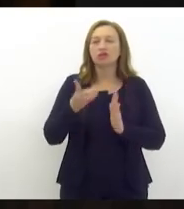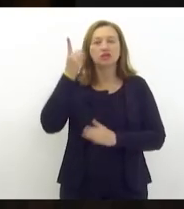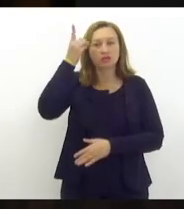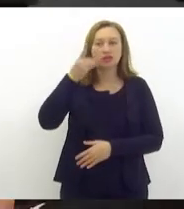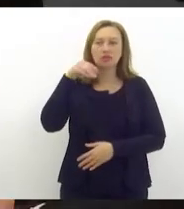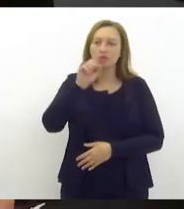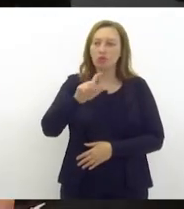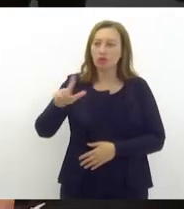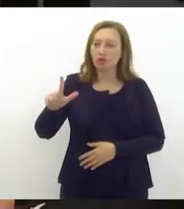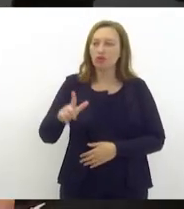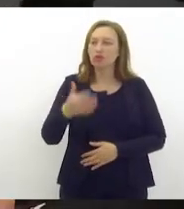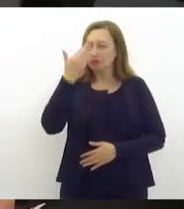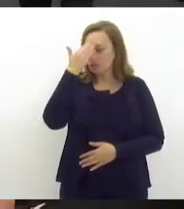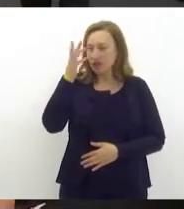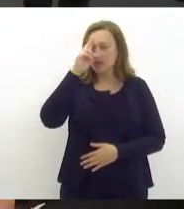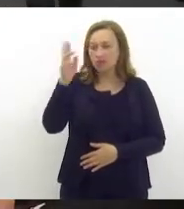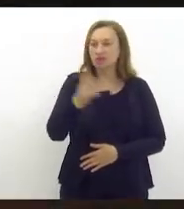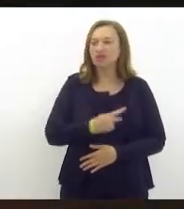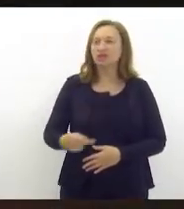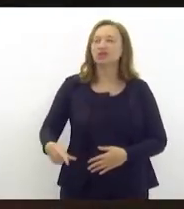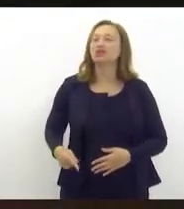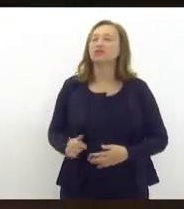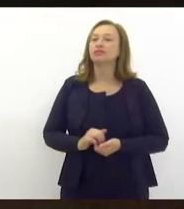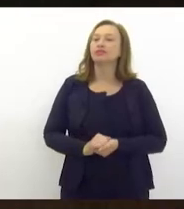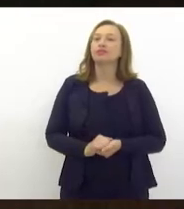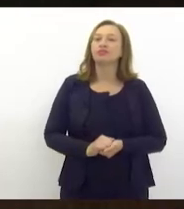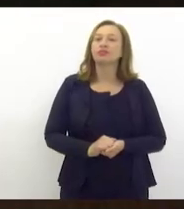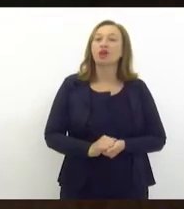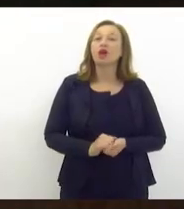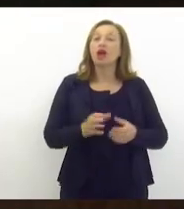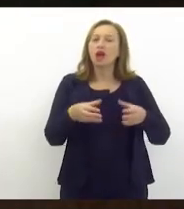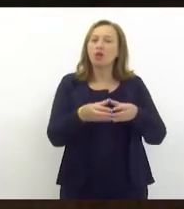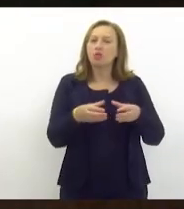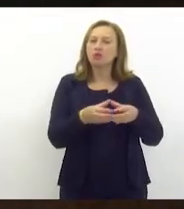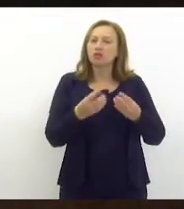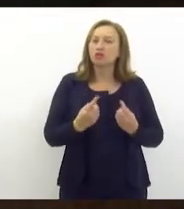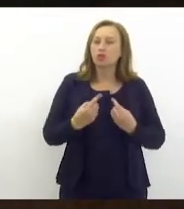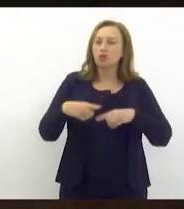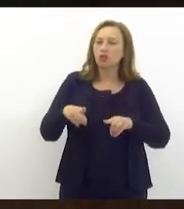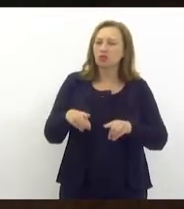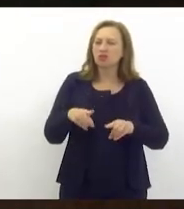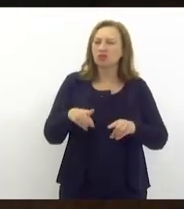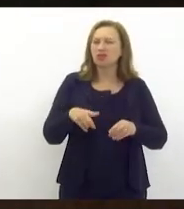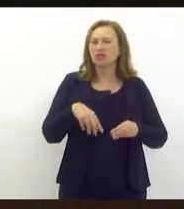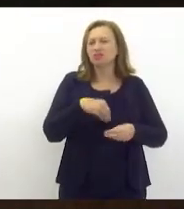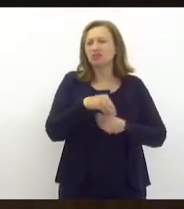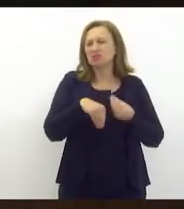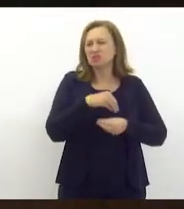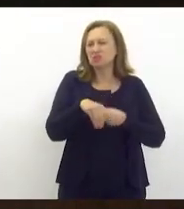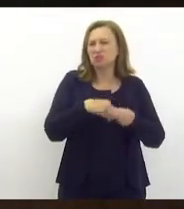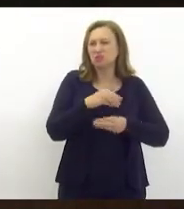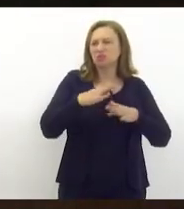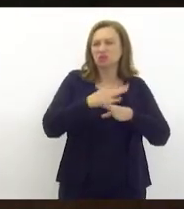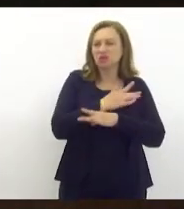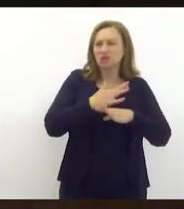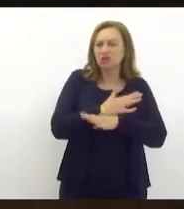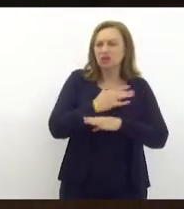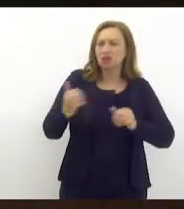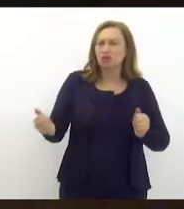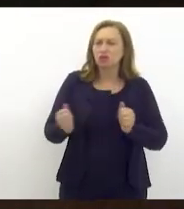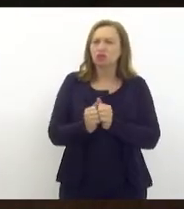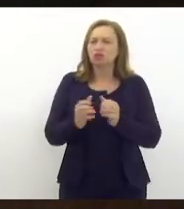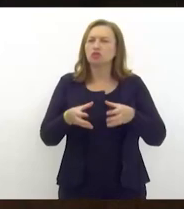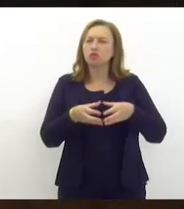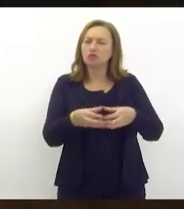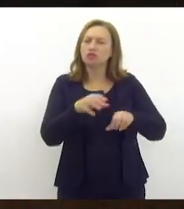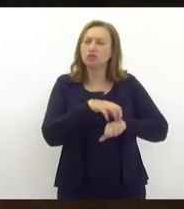Poubel. Obrigado, presidente. Presidente, a Comissão de Combate à Desordem Urbana, junto à Comissão de Transporte, à Comissão de